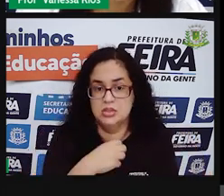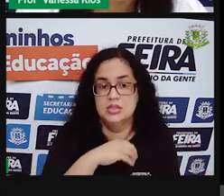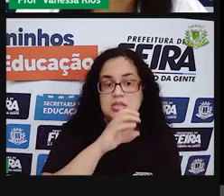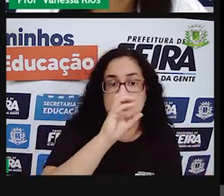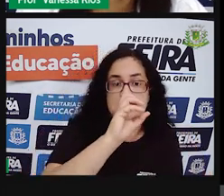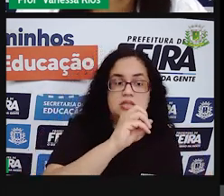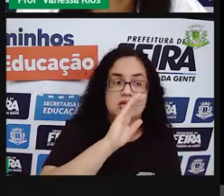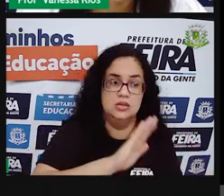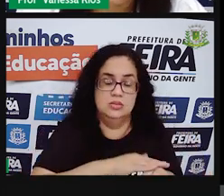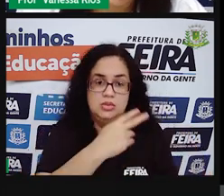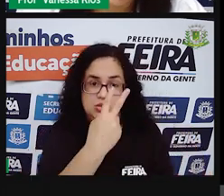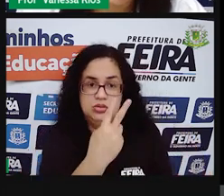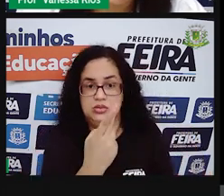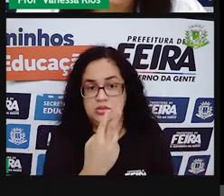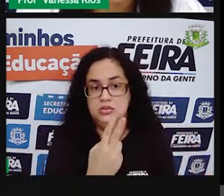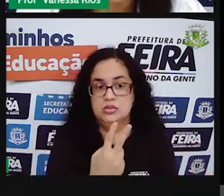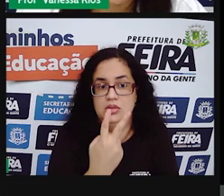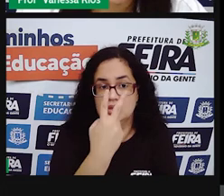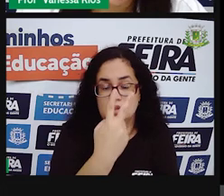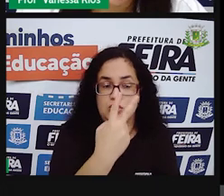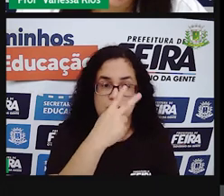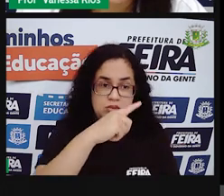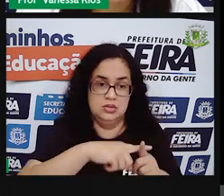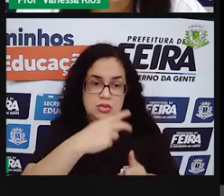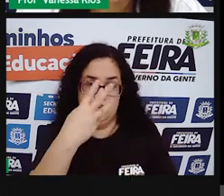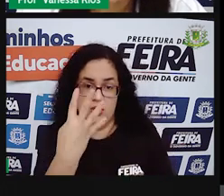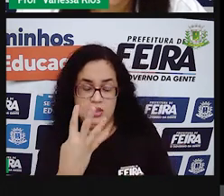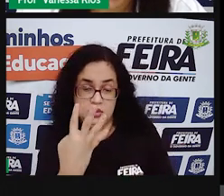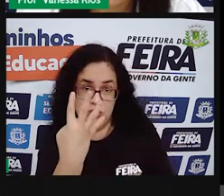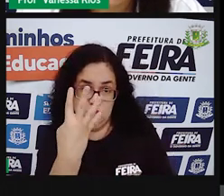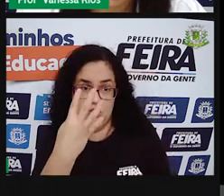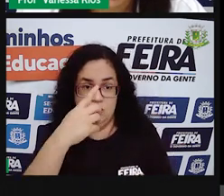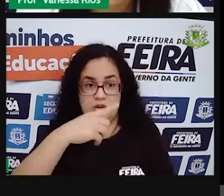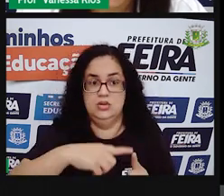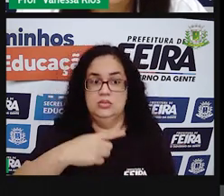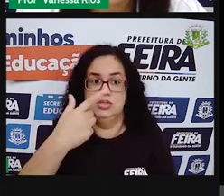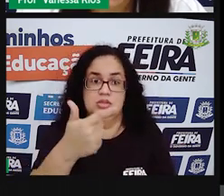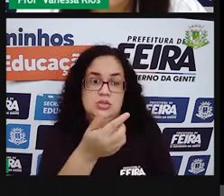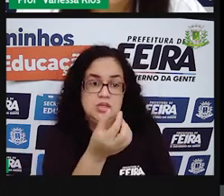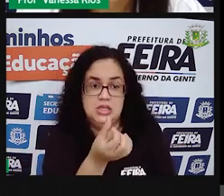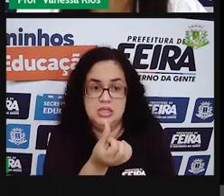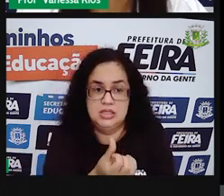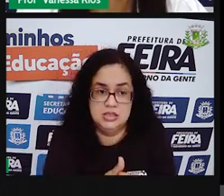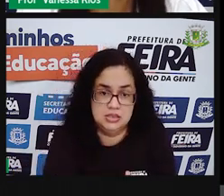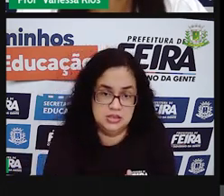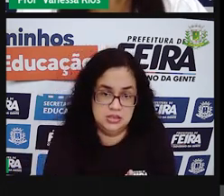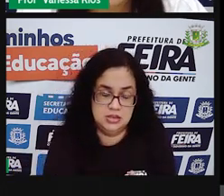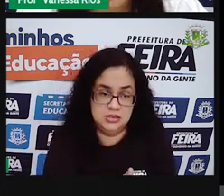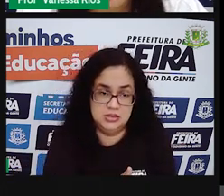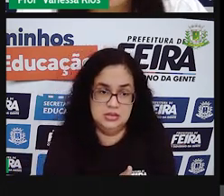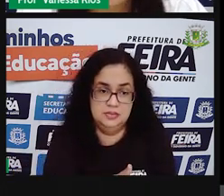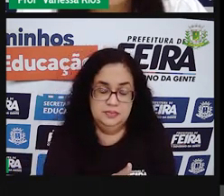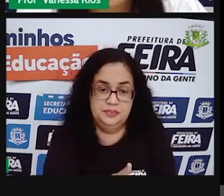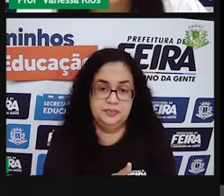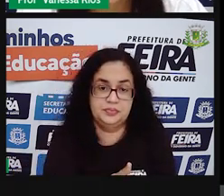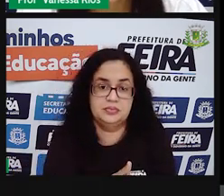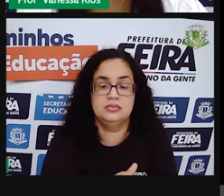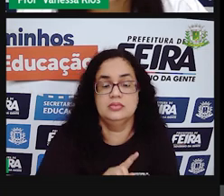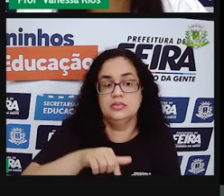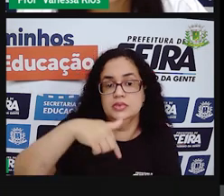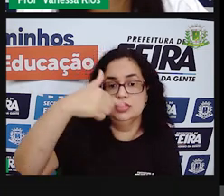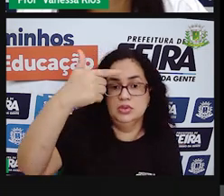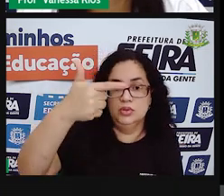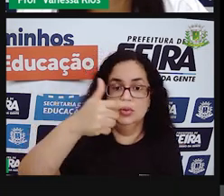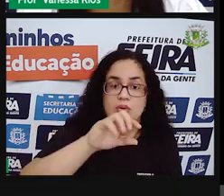0 mais 2, 2. 2 mais 2, 4. 4 mais 2, 6. Na